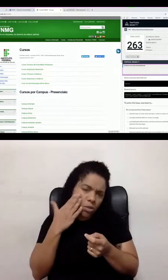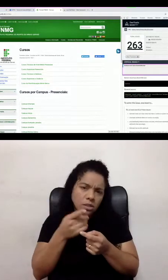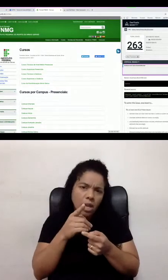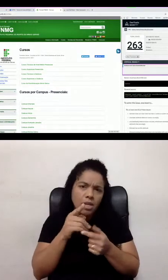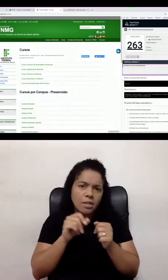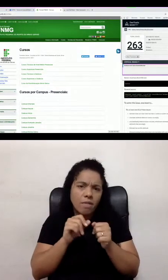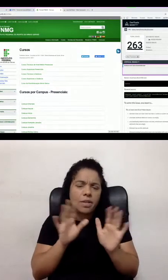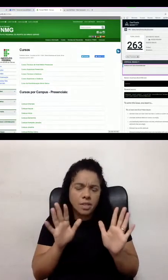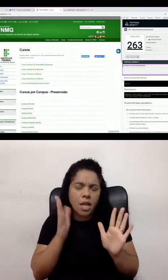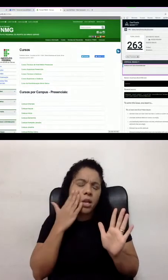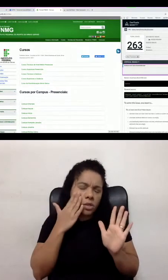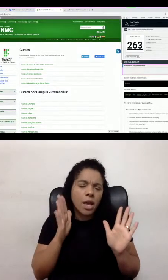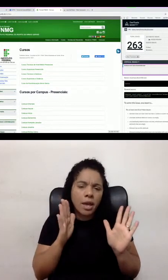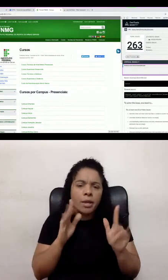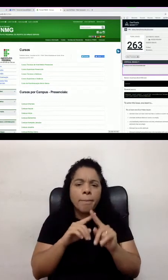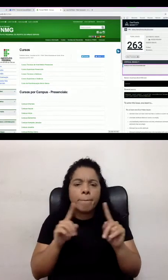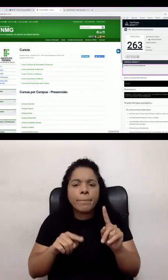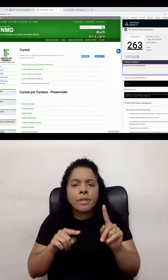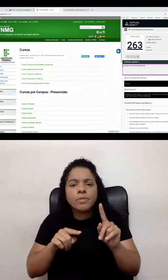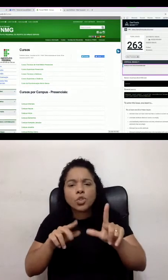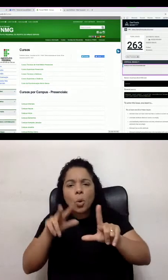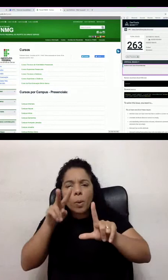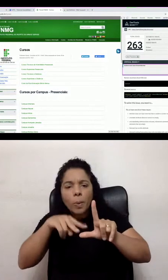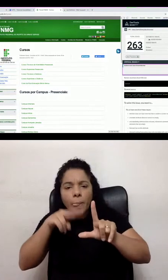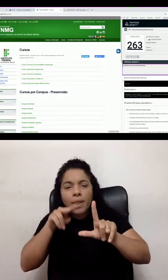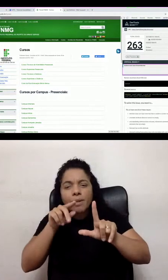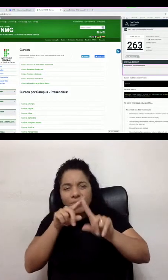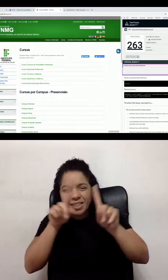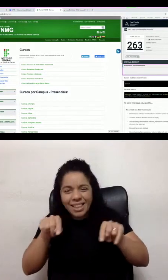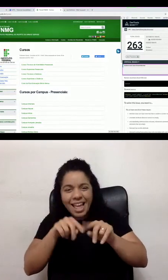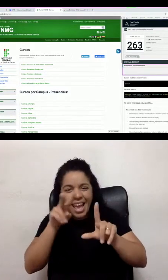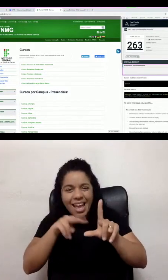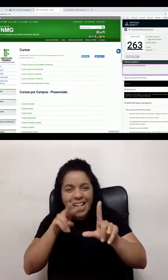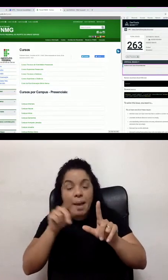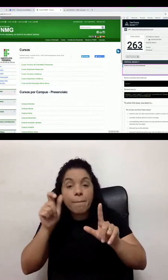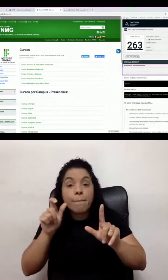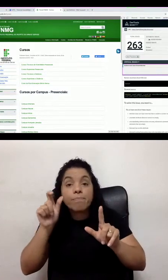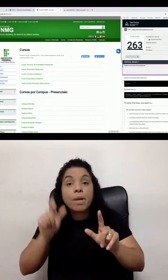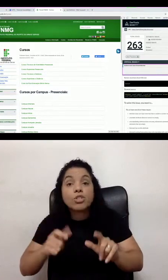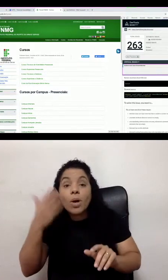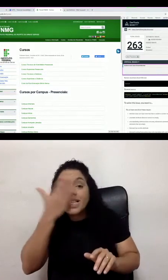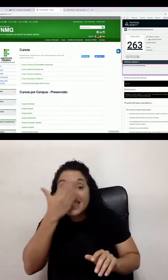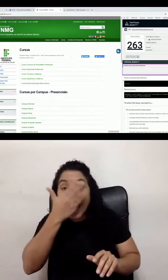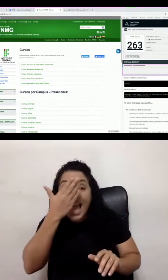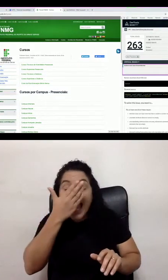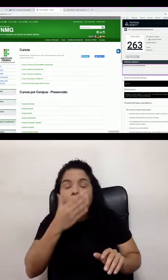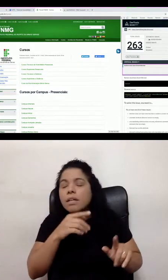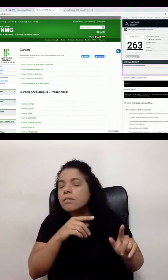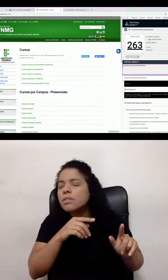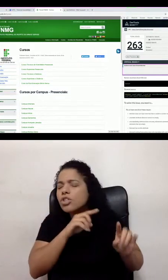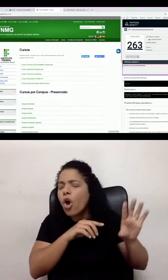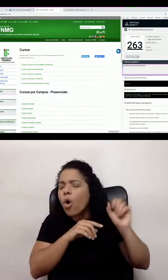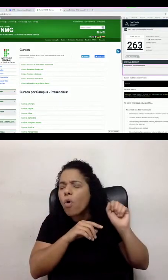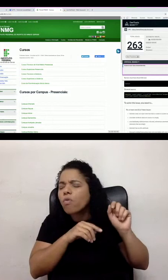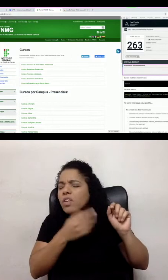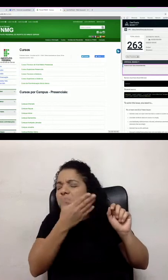fazer, certo? Mas o leitor de tela, a pessoa que é cega, ela não sabe, porque ela confia no que o leitor de tela está falando.